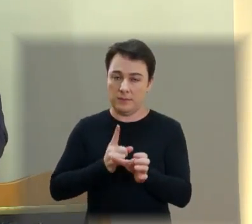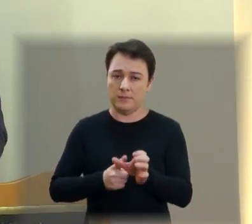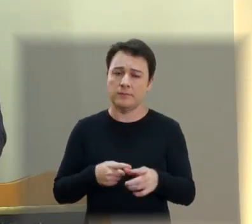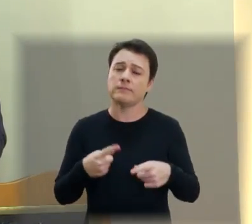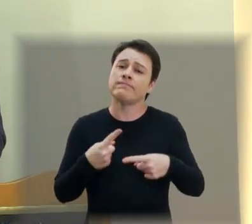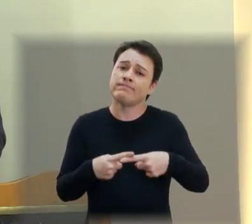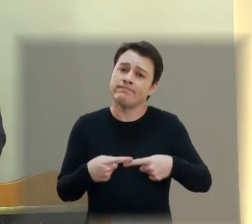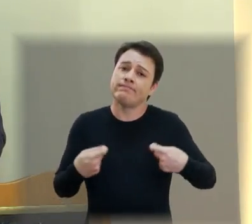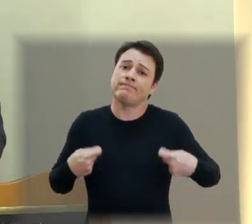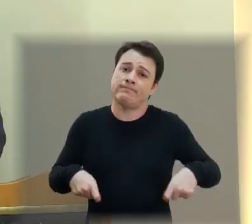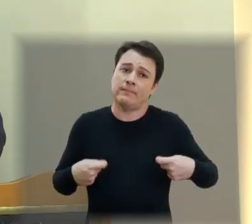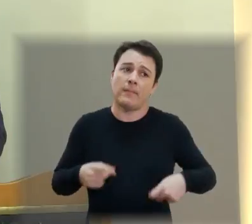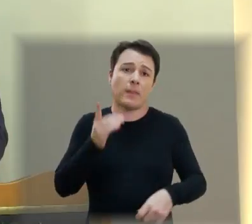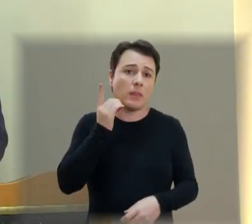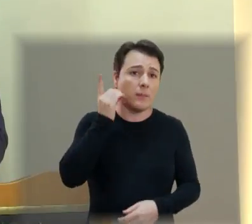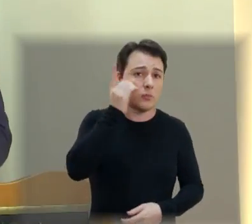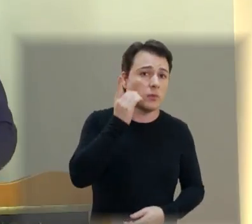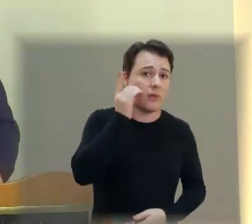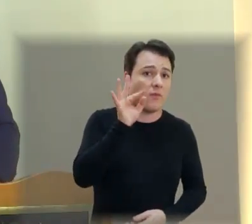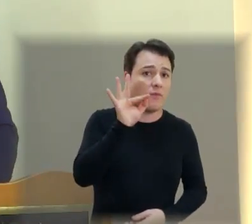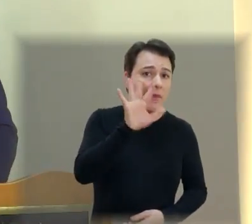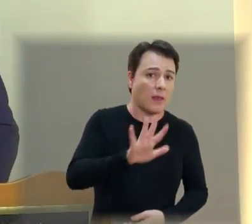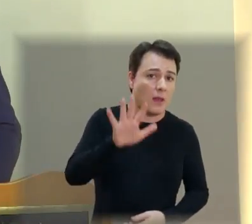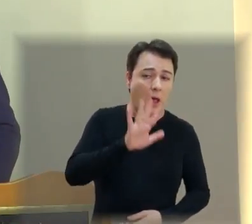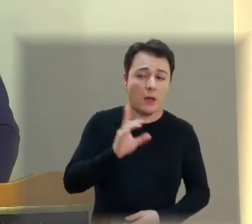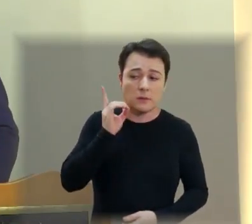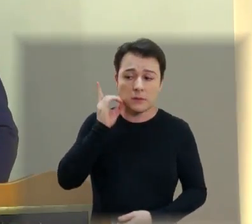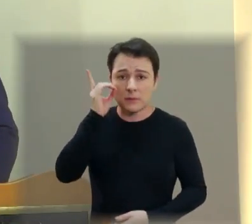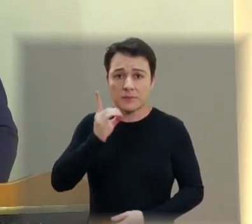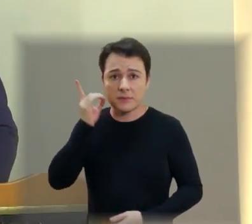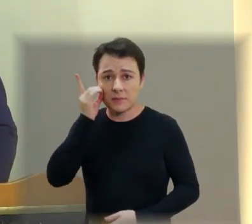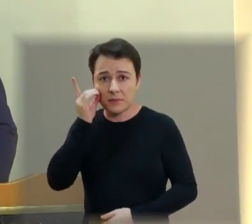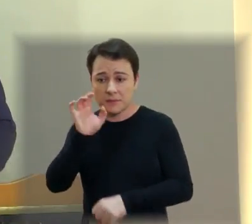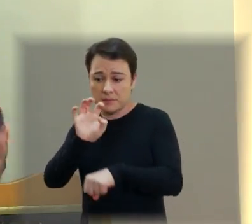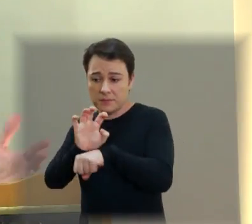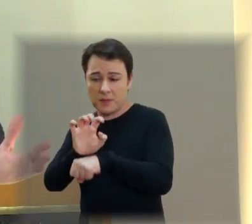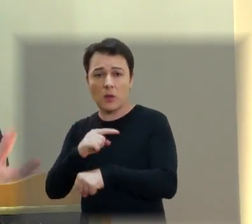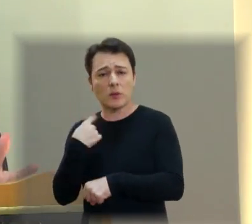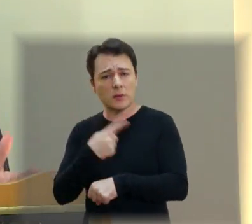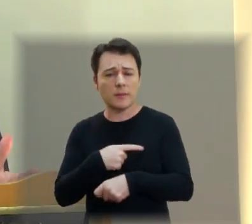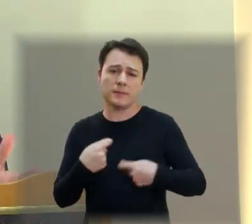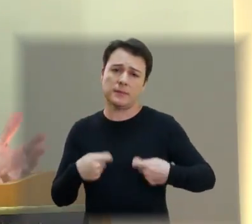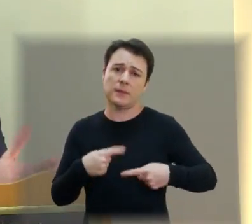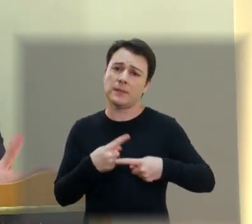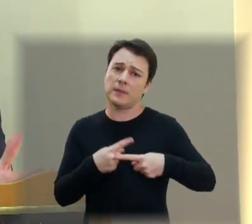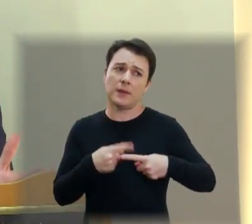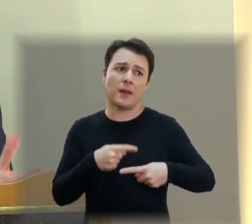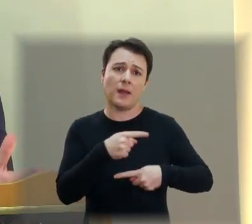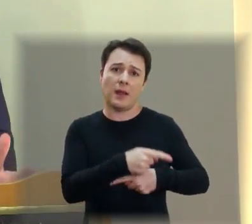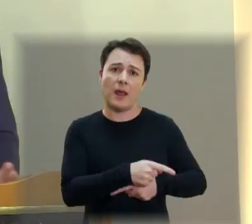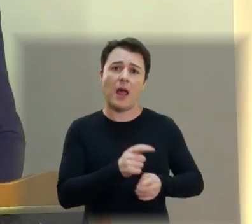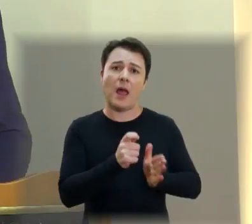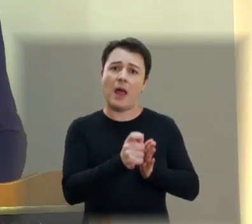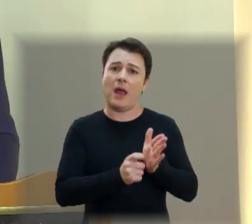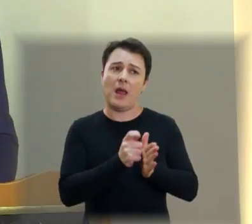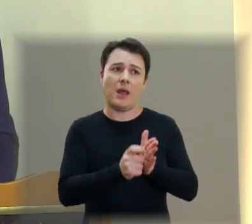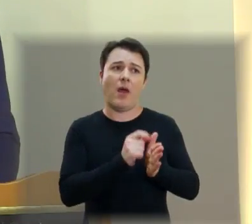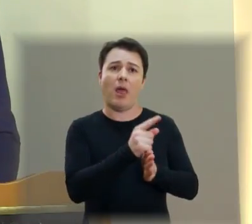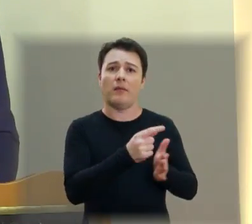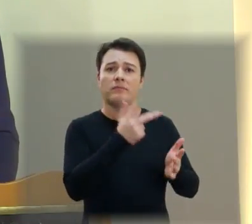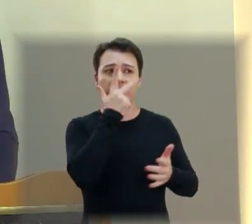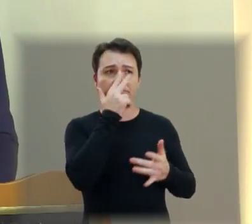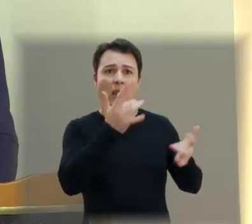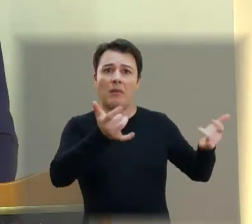né? Tanto dos deputados federais, deputados estaduais, para que o município não fique ilhado como ficou muito tempo,